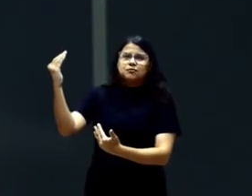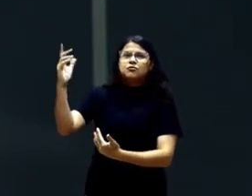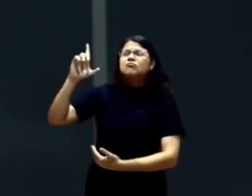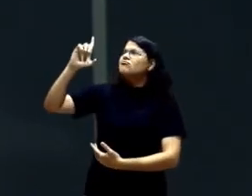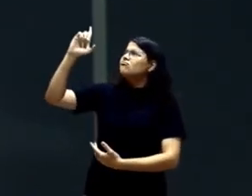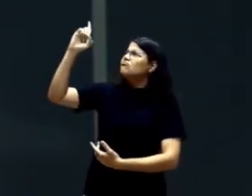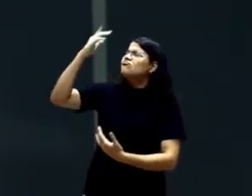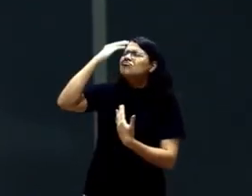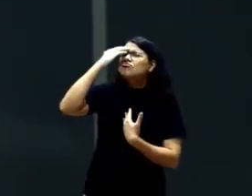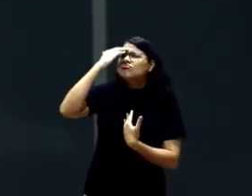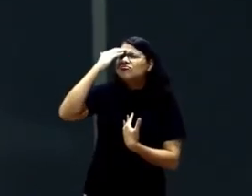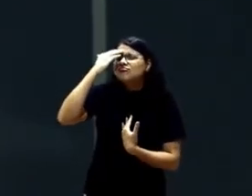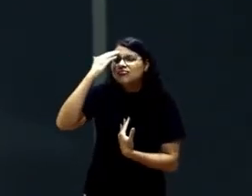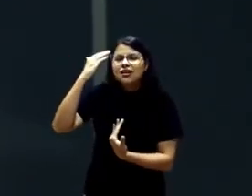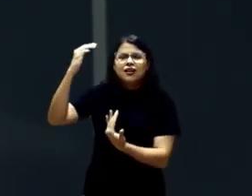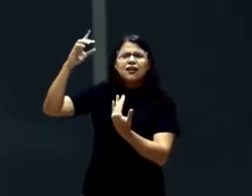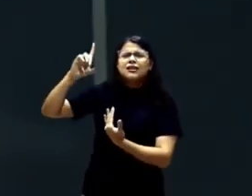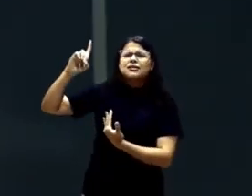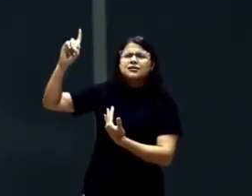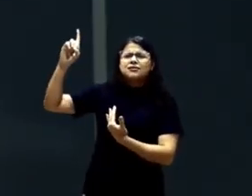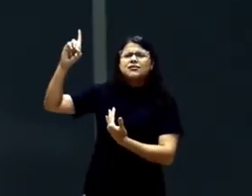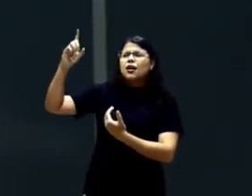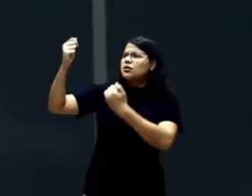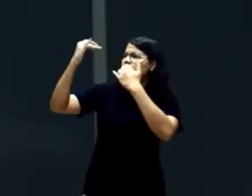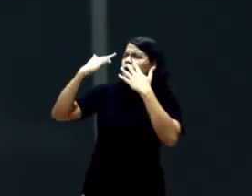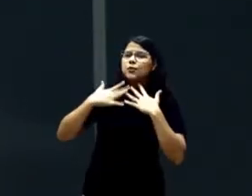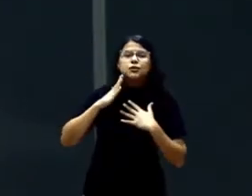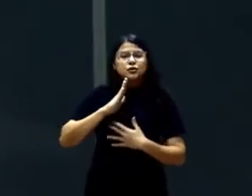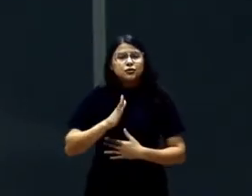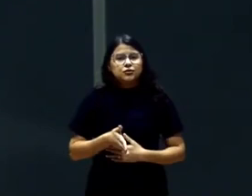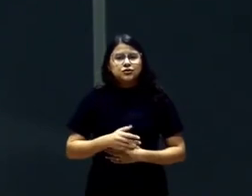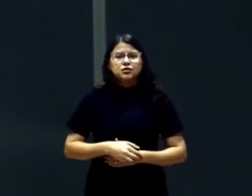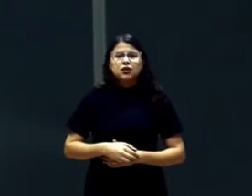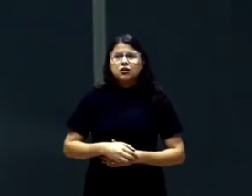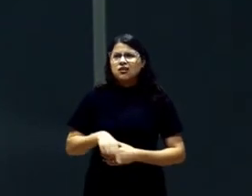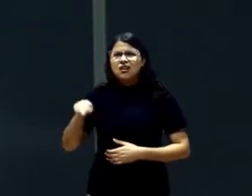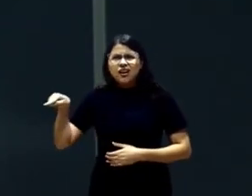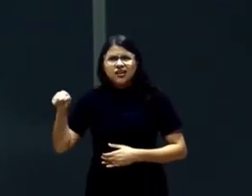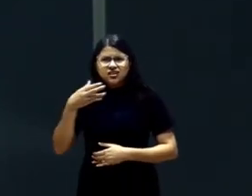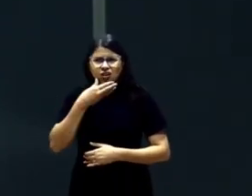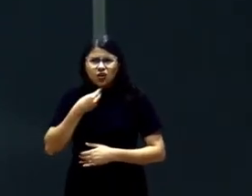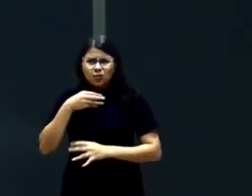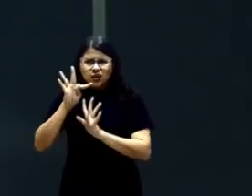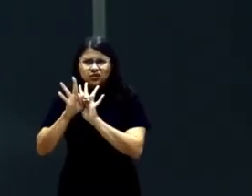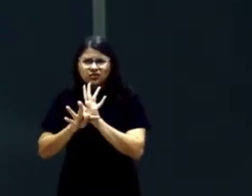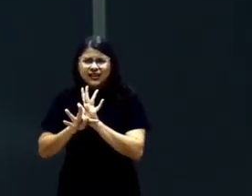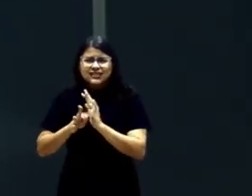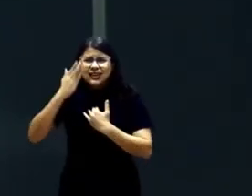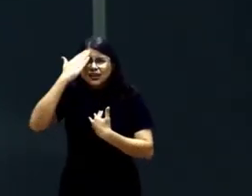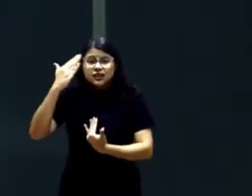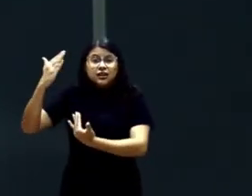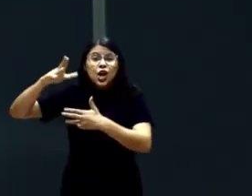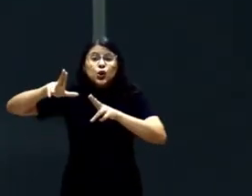agradecer pelo que tem. No texto você não vê nada disso na vida desse homem. Ele não agradece pelo que